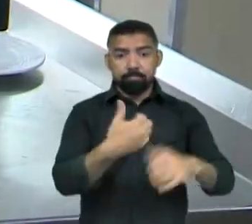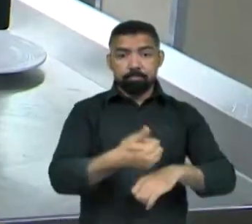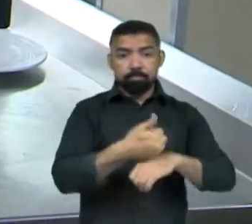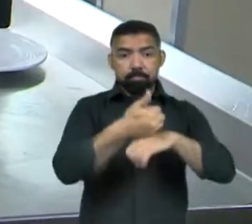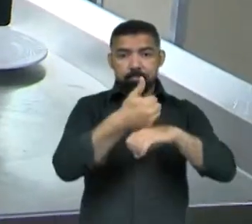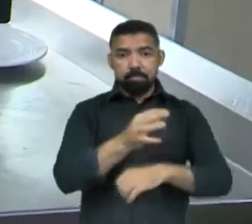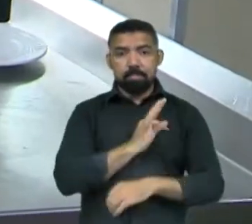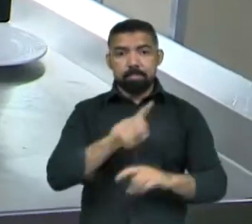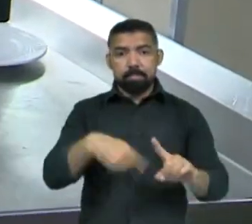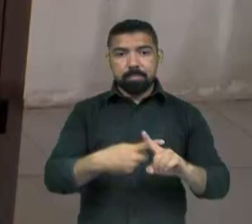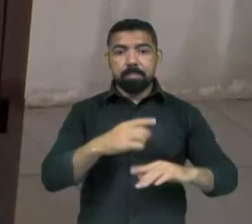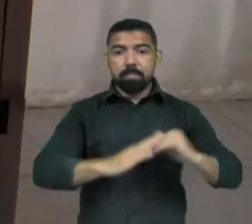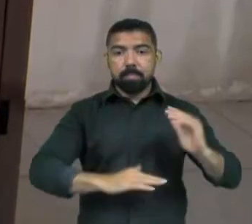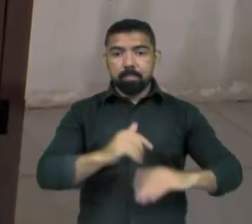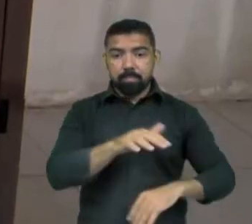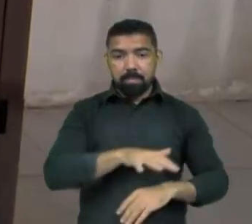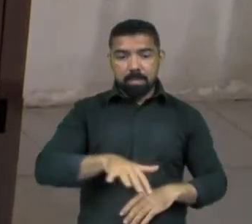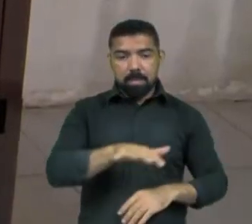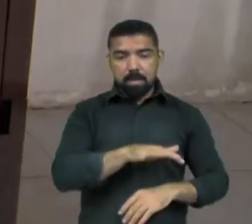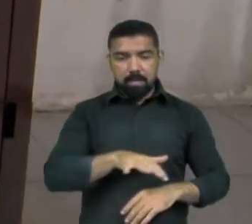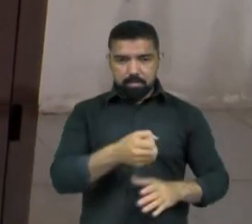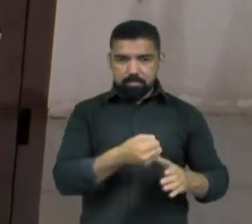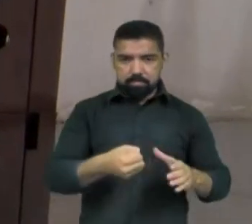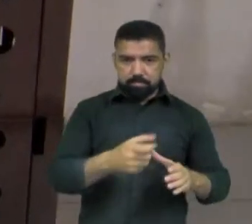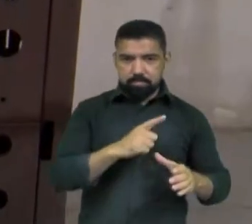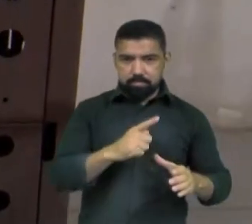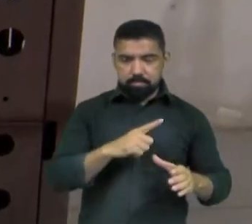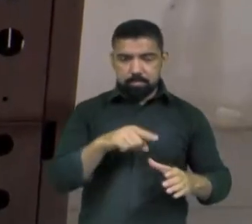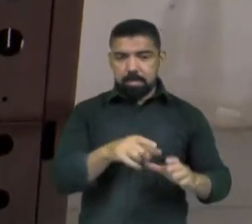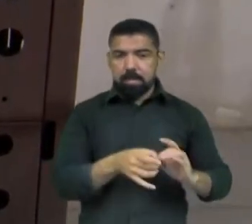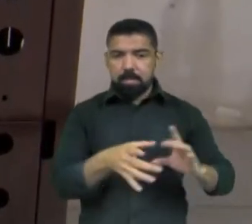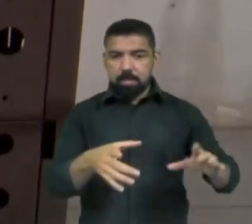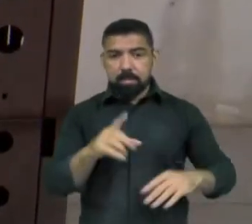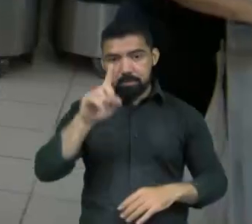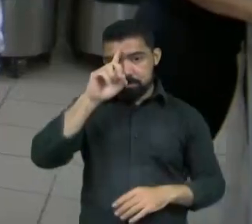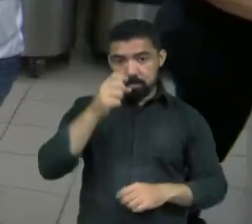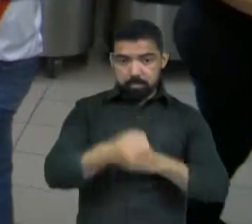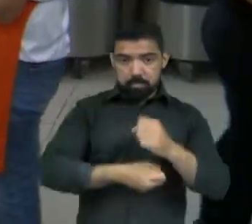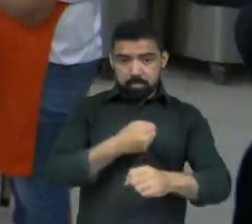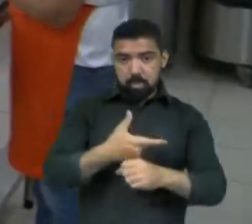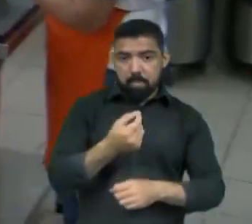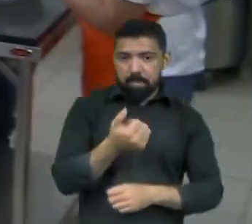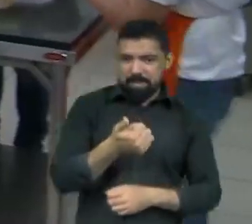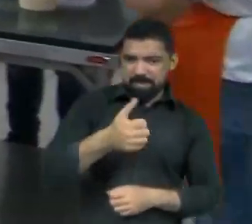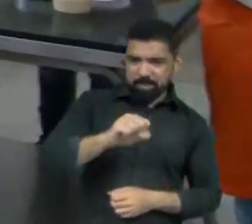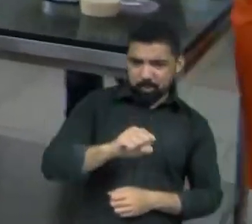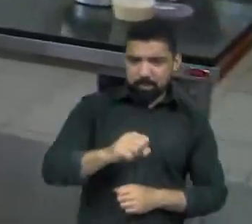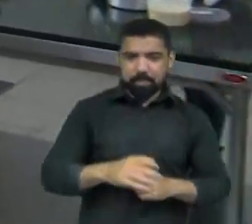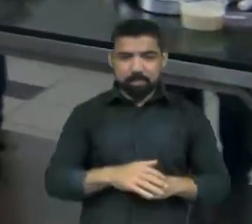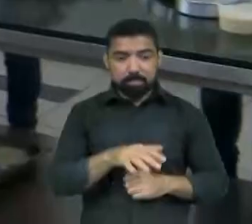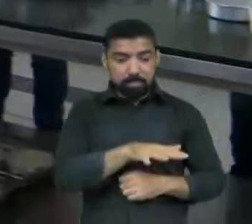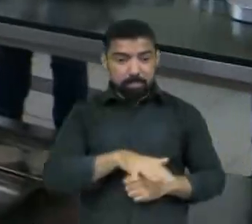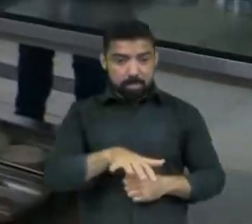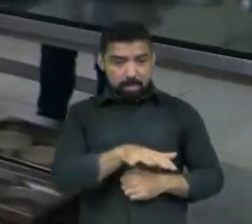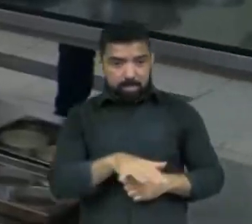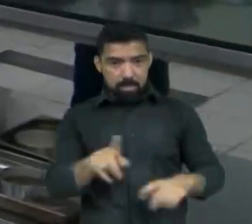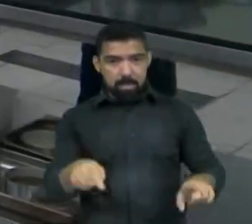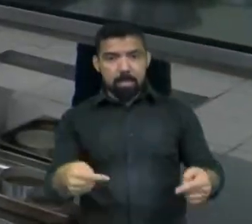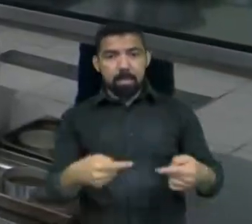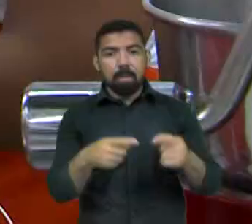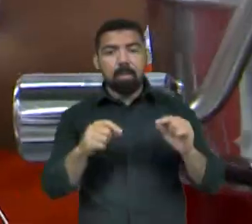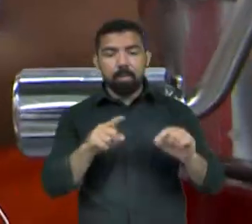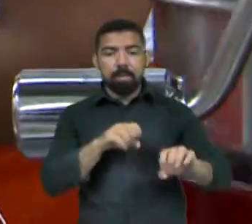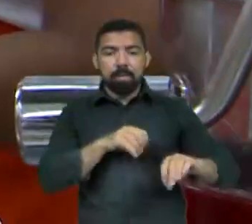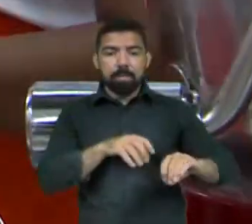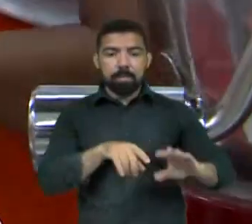área gastronômica. O equipamento foi inaugurado em 2018 e é um espaço formativo que associa ensino,